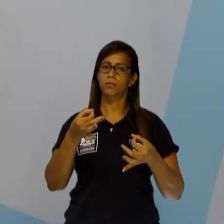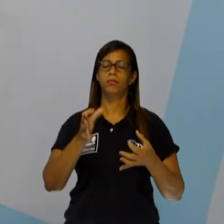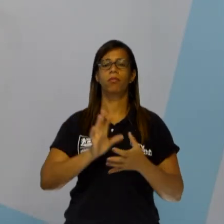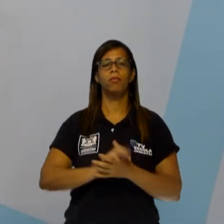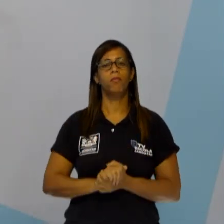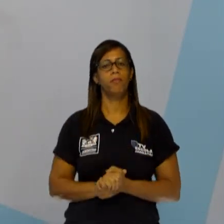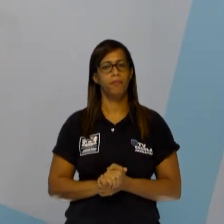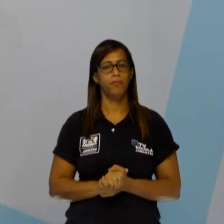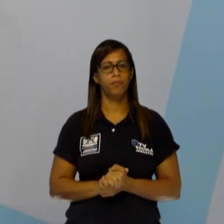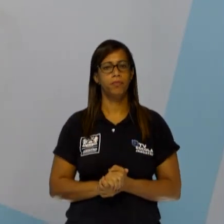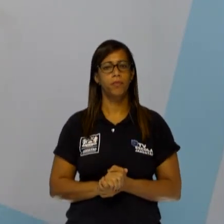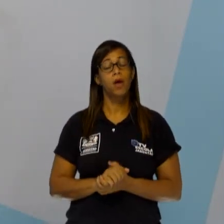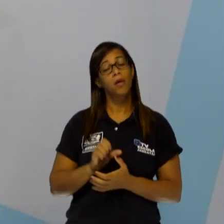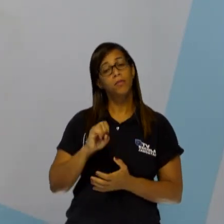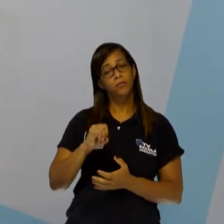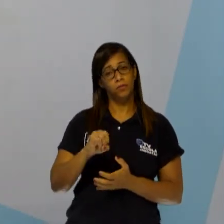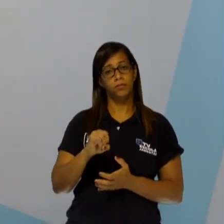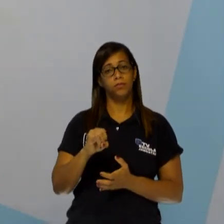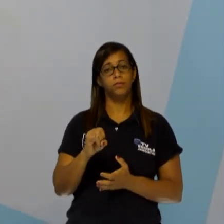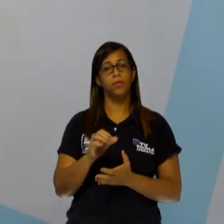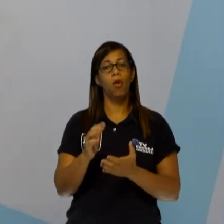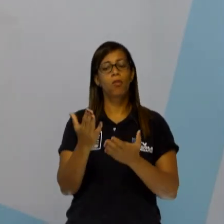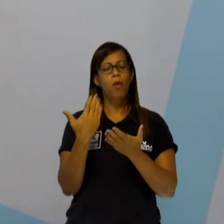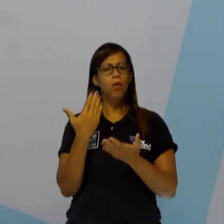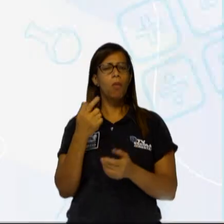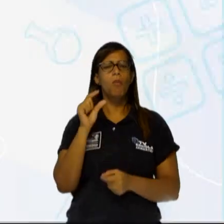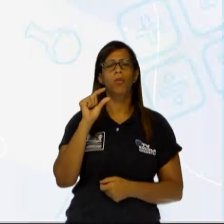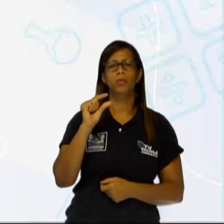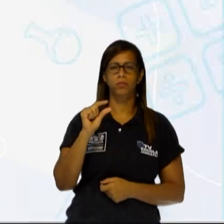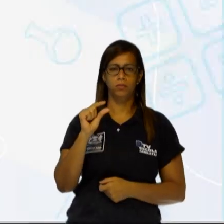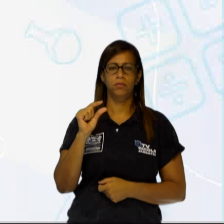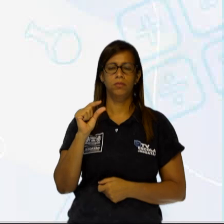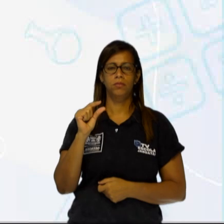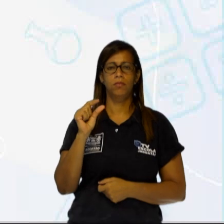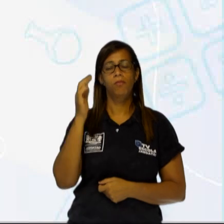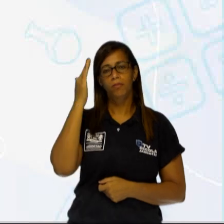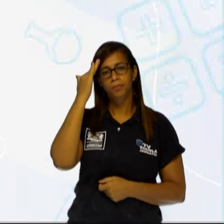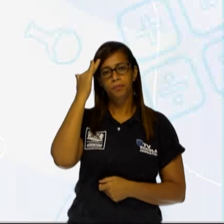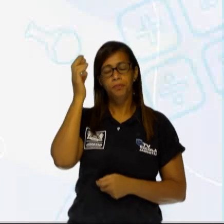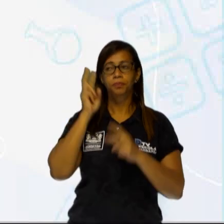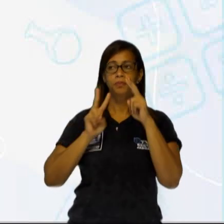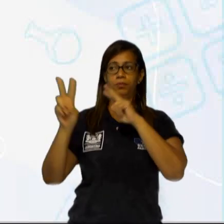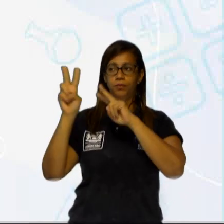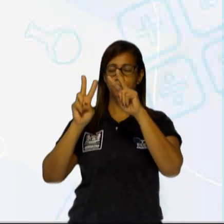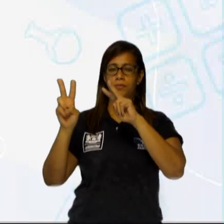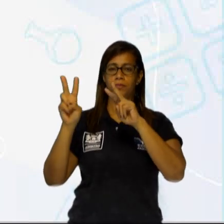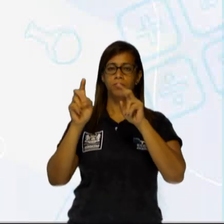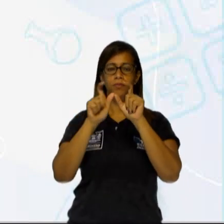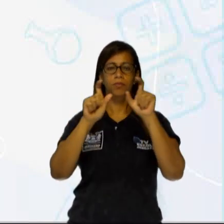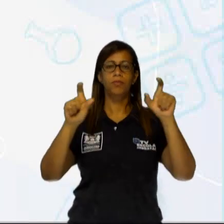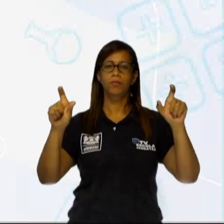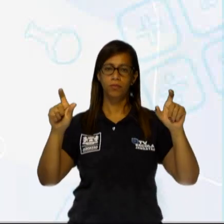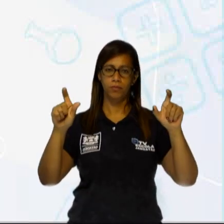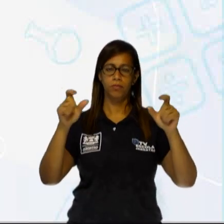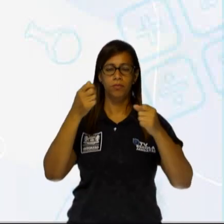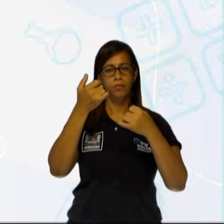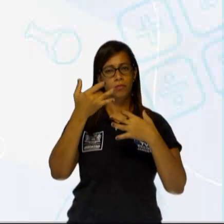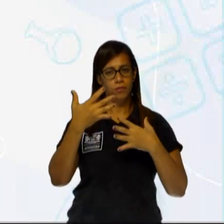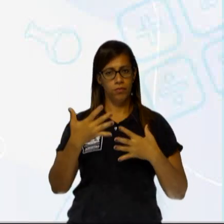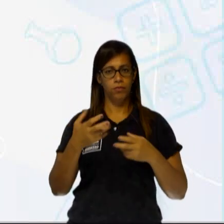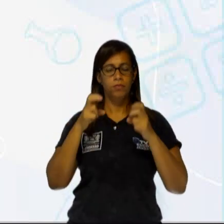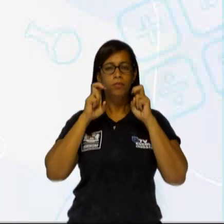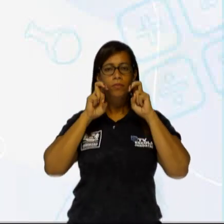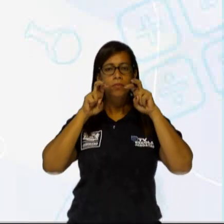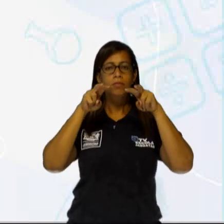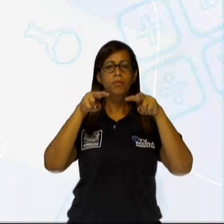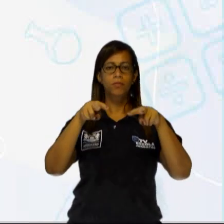indica a obra. Se a gente voltar só um pouquinho para ilustrar, logo no começo do texto, ó, no primeiro parágrafo, ele diz o seguinte. As Crônicas de